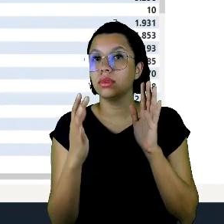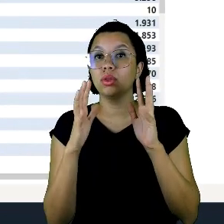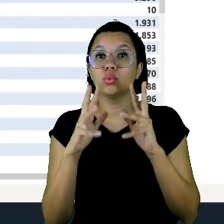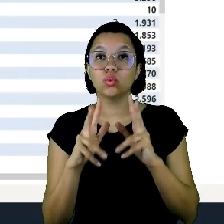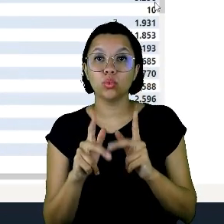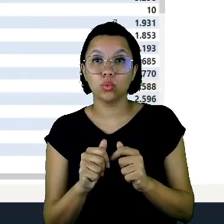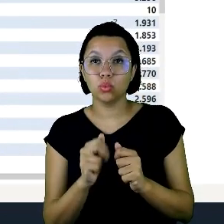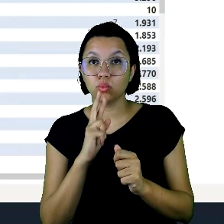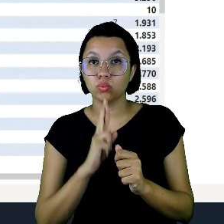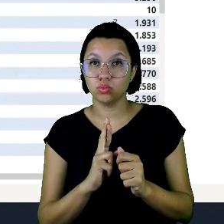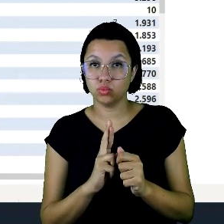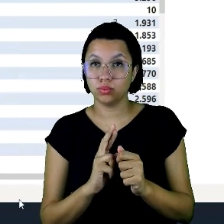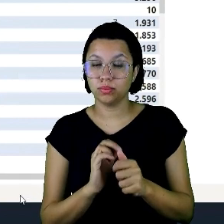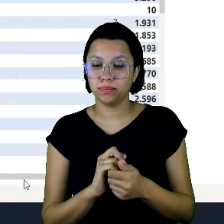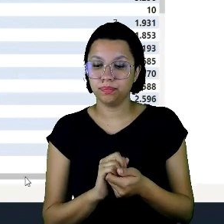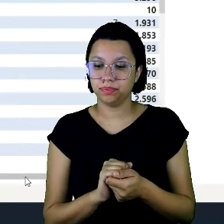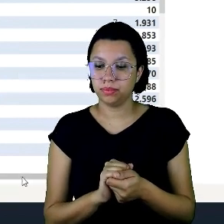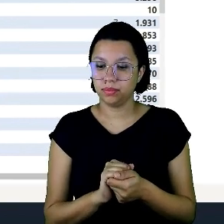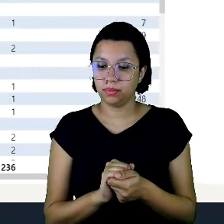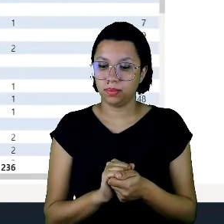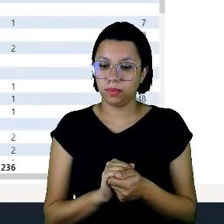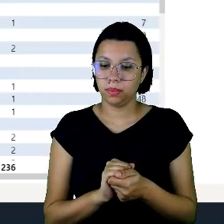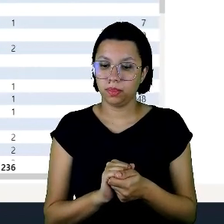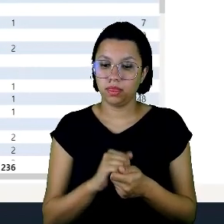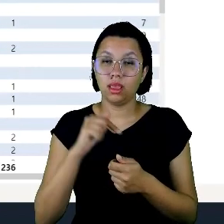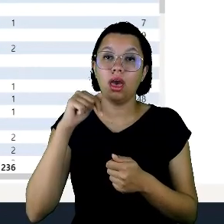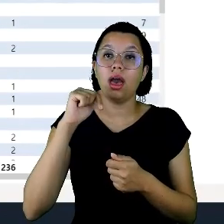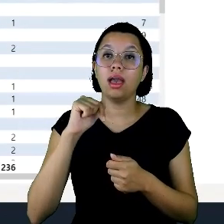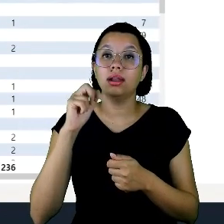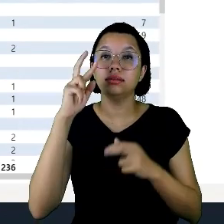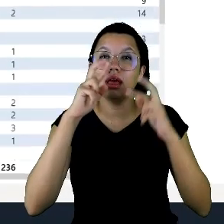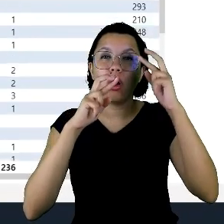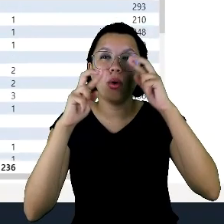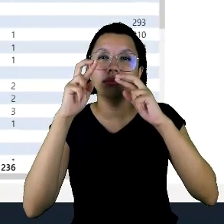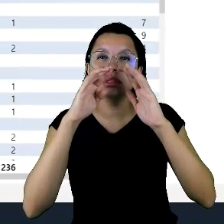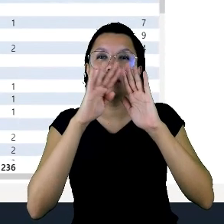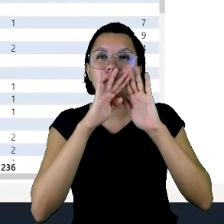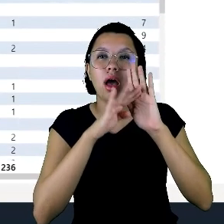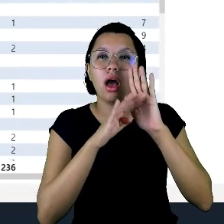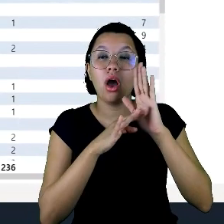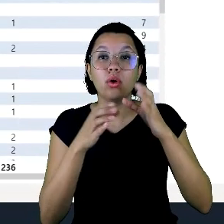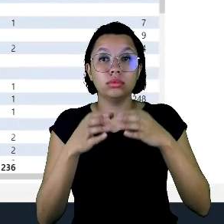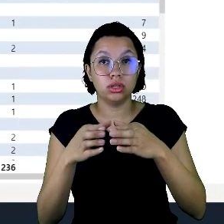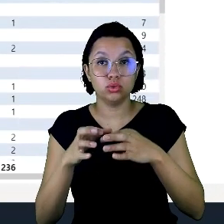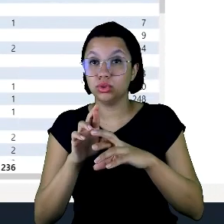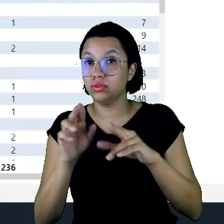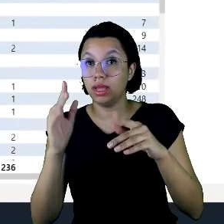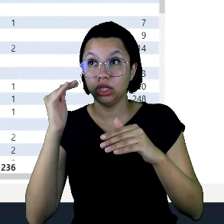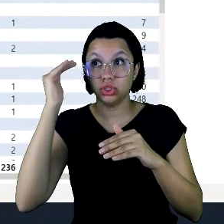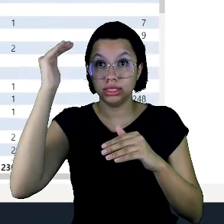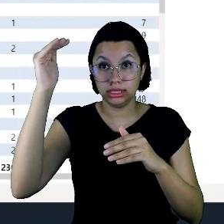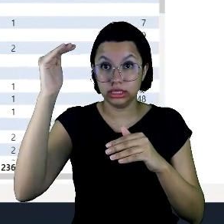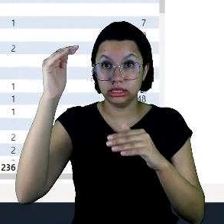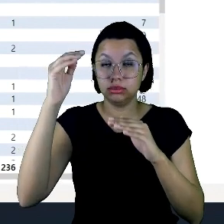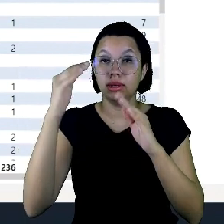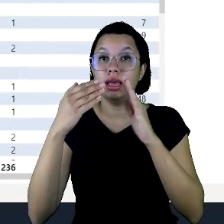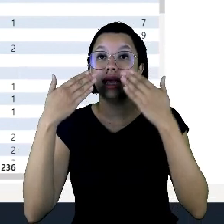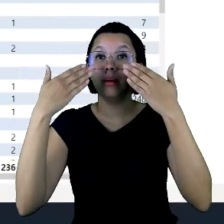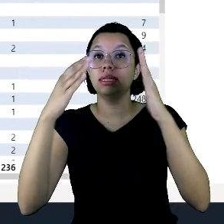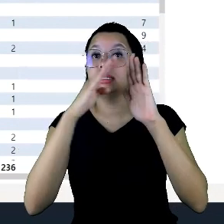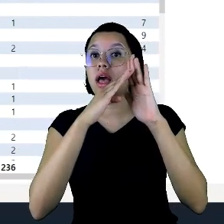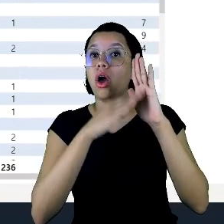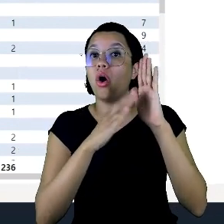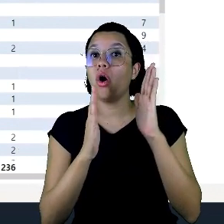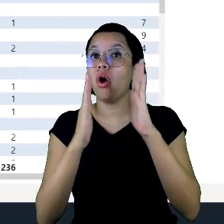quantitativo e uma totalização. Tabela na tela. E aqui ele está observando a ordem da turma, diferente daqui de cima